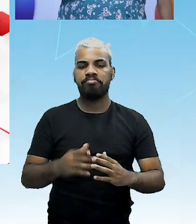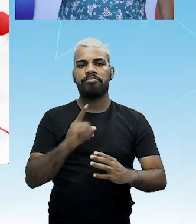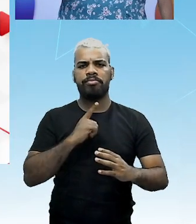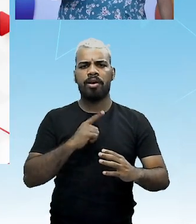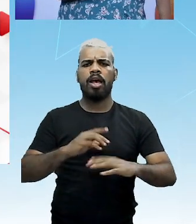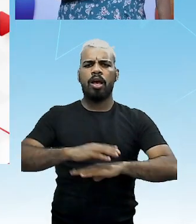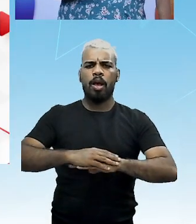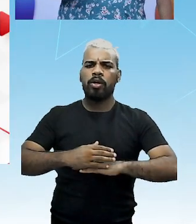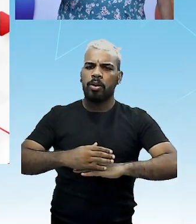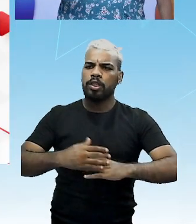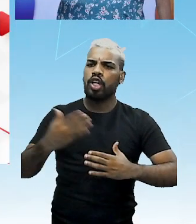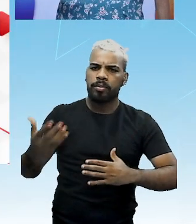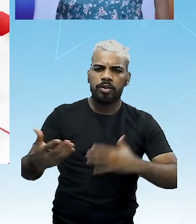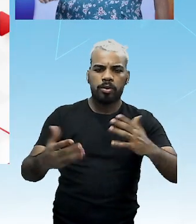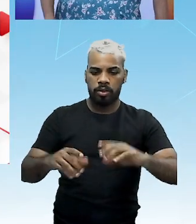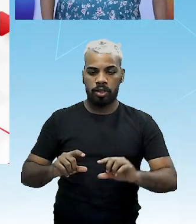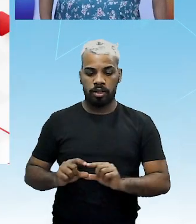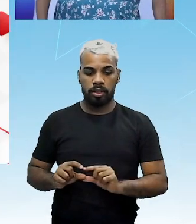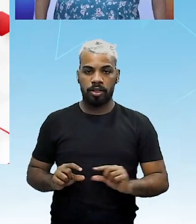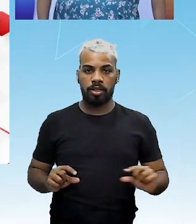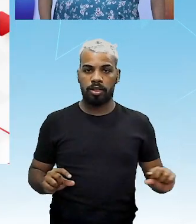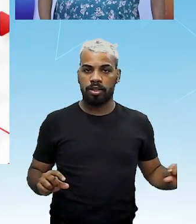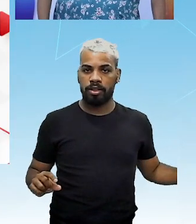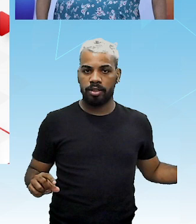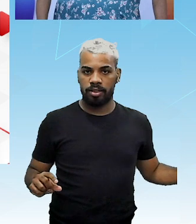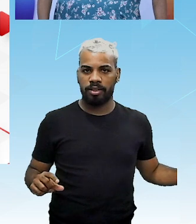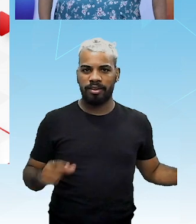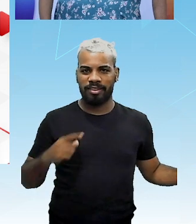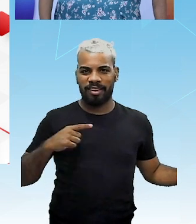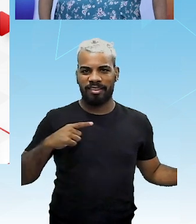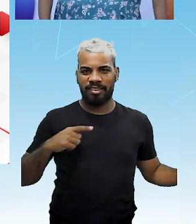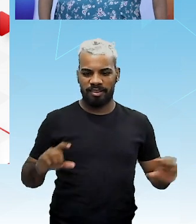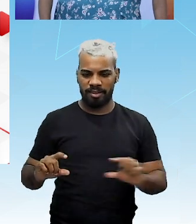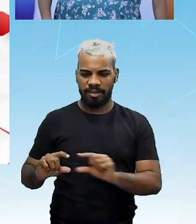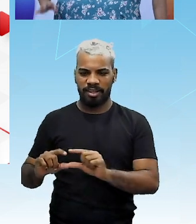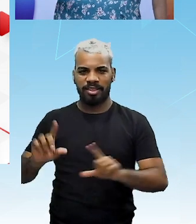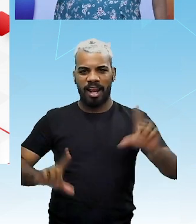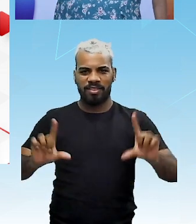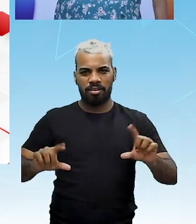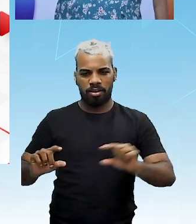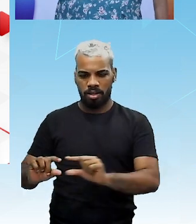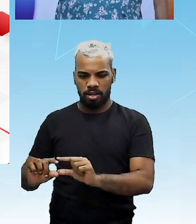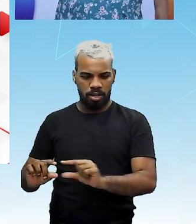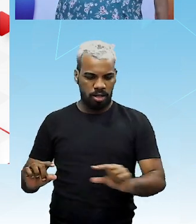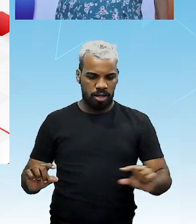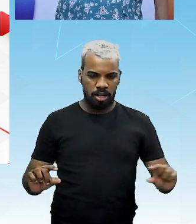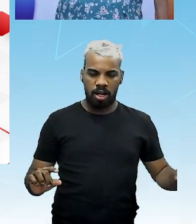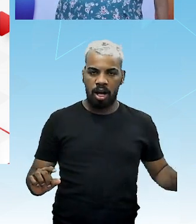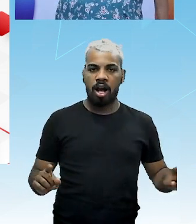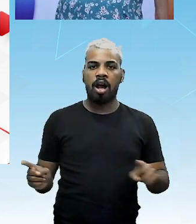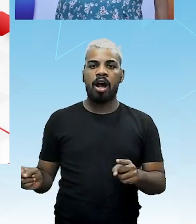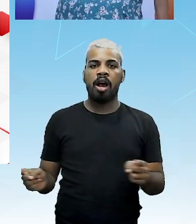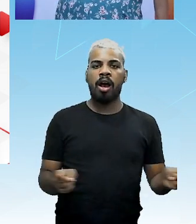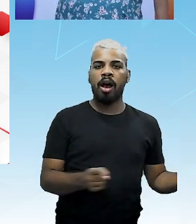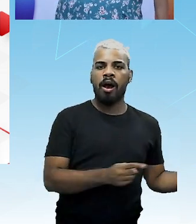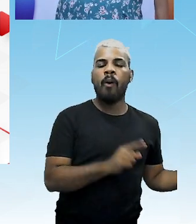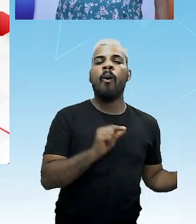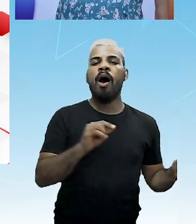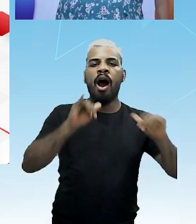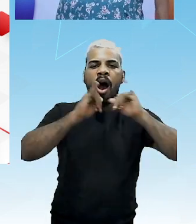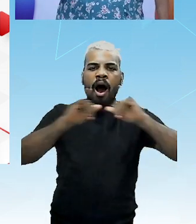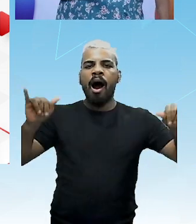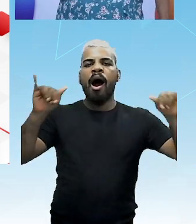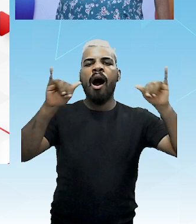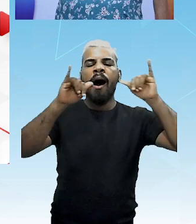né, na parte inferior da tela, passando as principais notícias